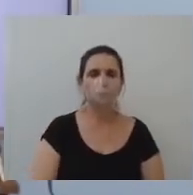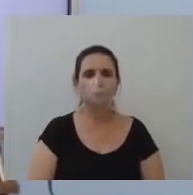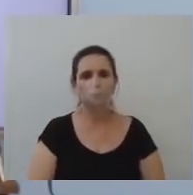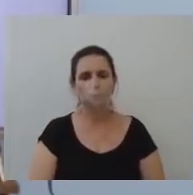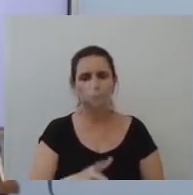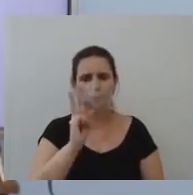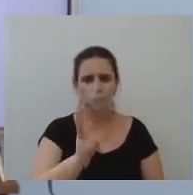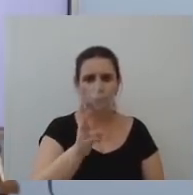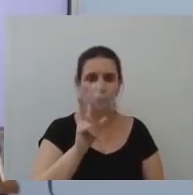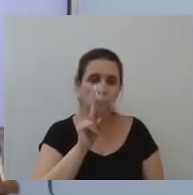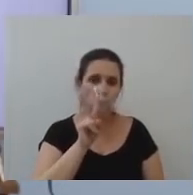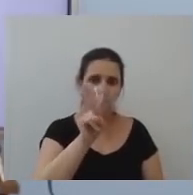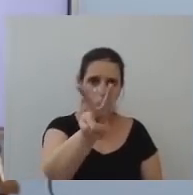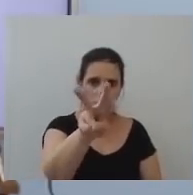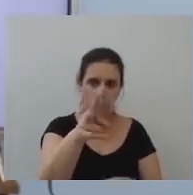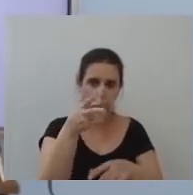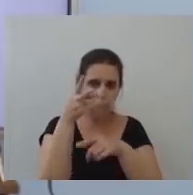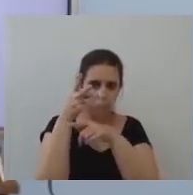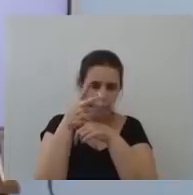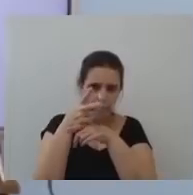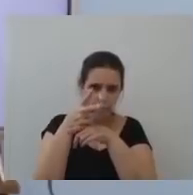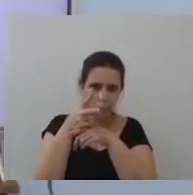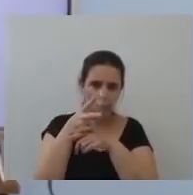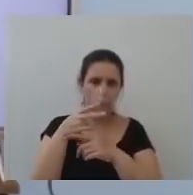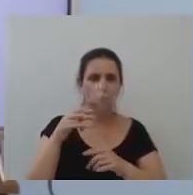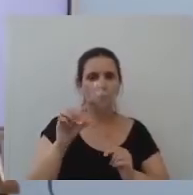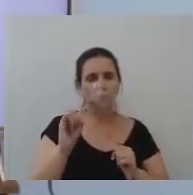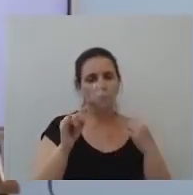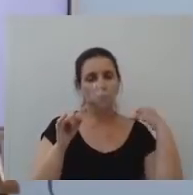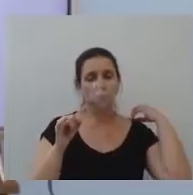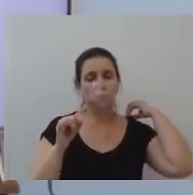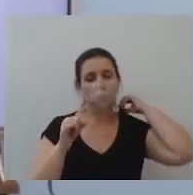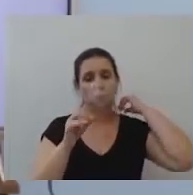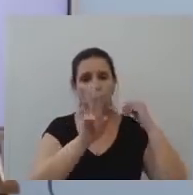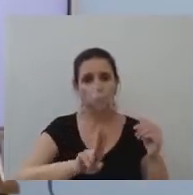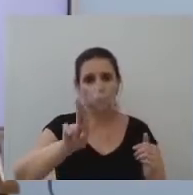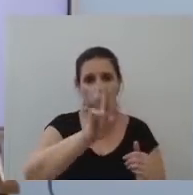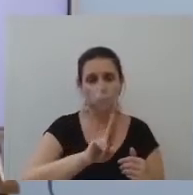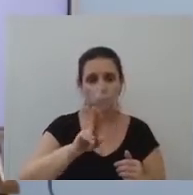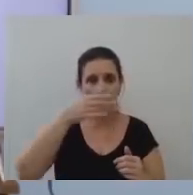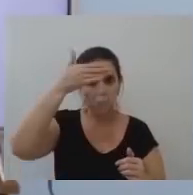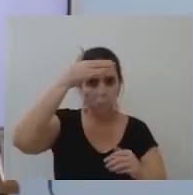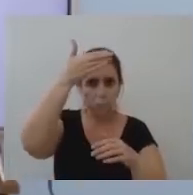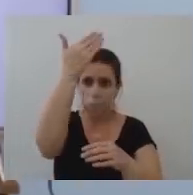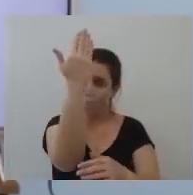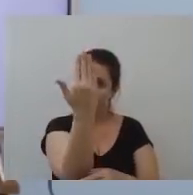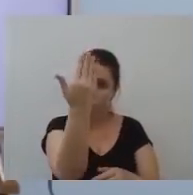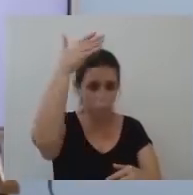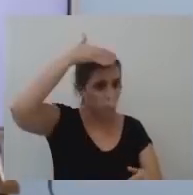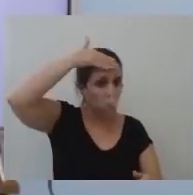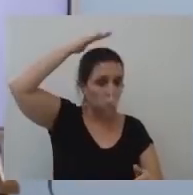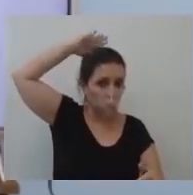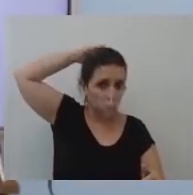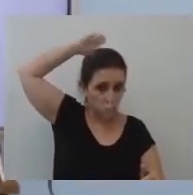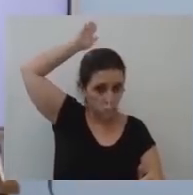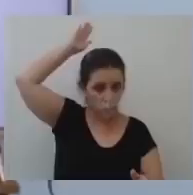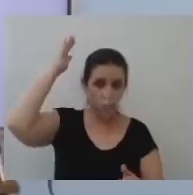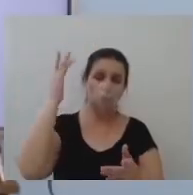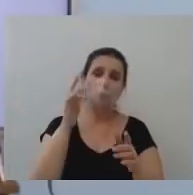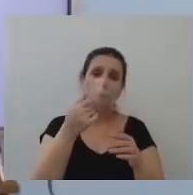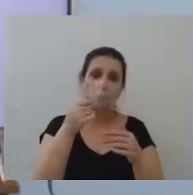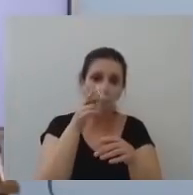sempre olhar para a câmera, tá? Cuidado, mesmo se você for utilizar essa técnica do espelho por trás, mas o